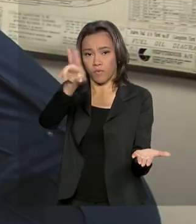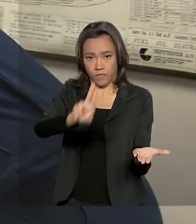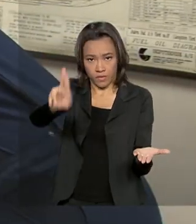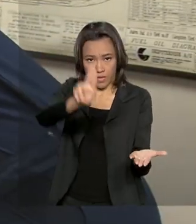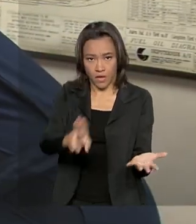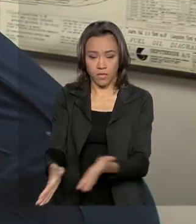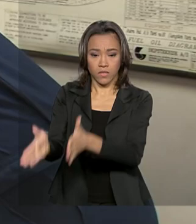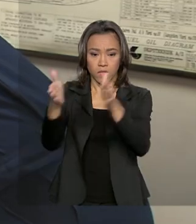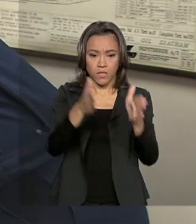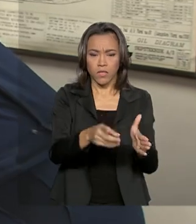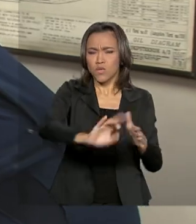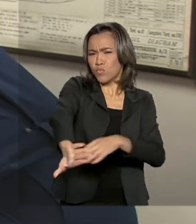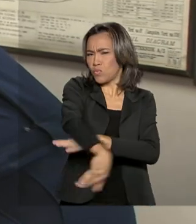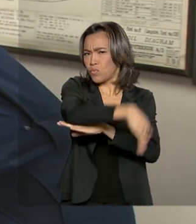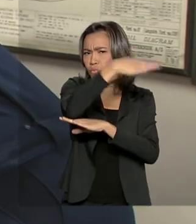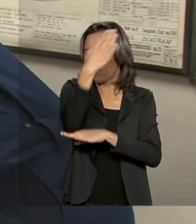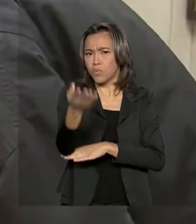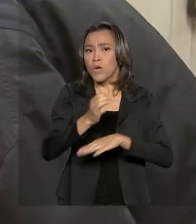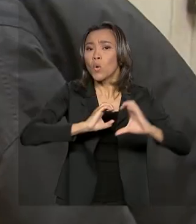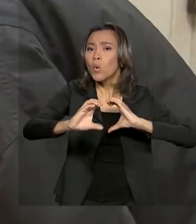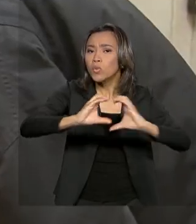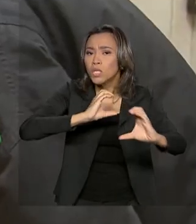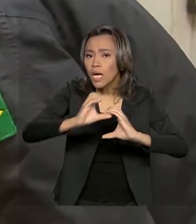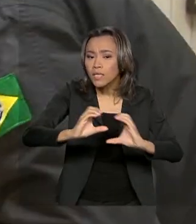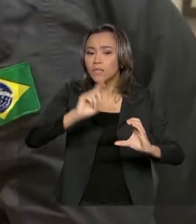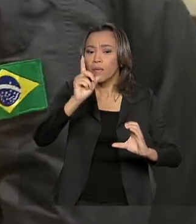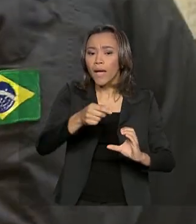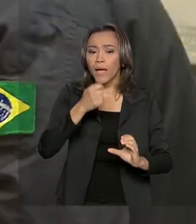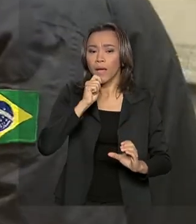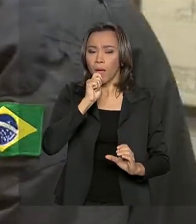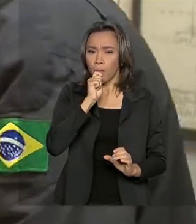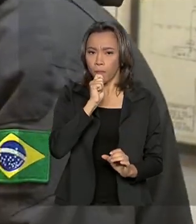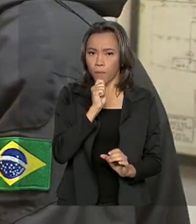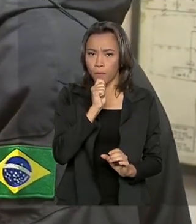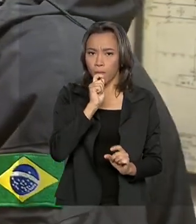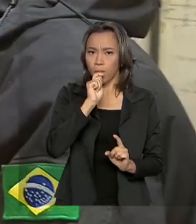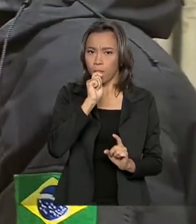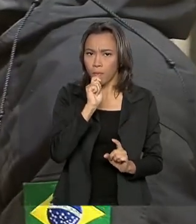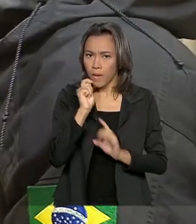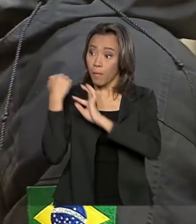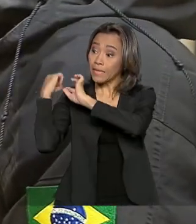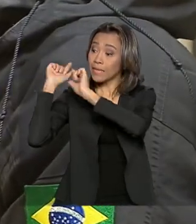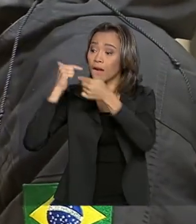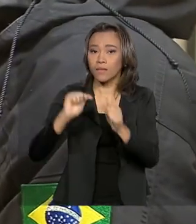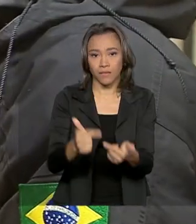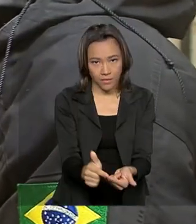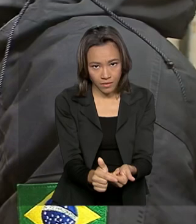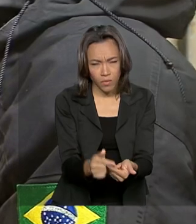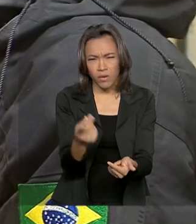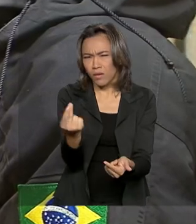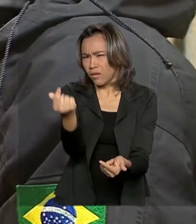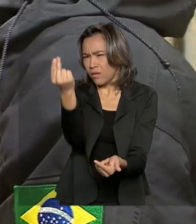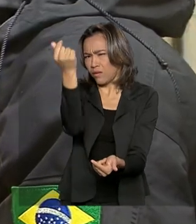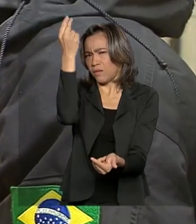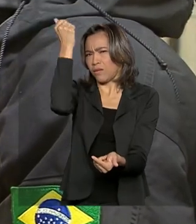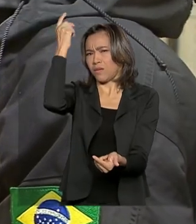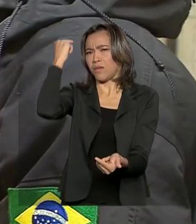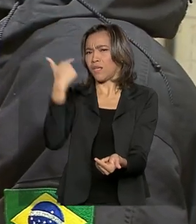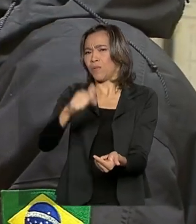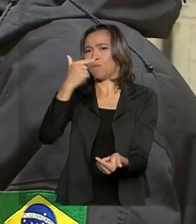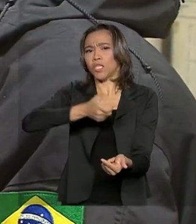as comunicações a bordo são realizadas com toques de apito. Uma tradição da Marinha, que vem de uma época em que não